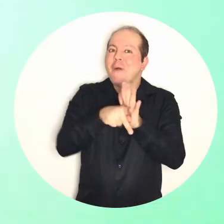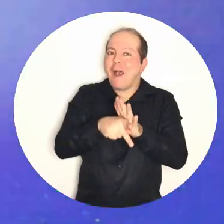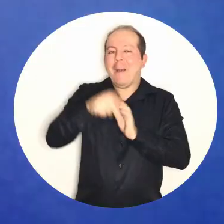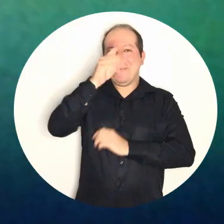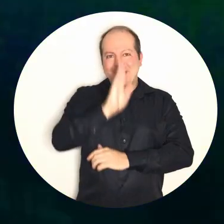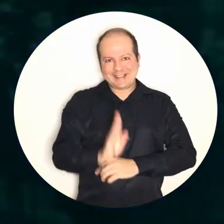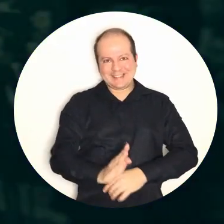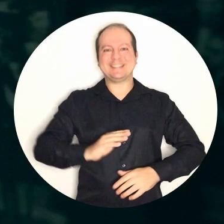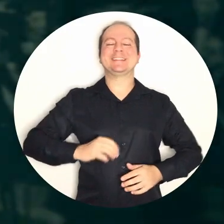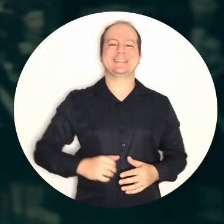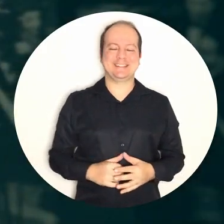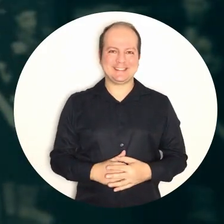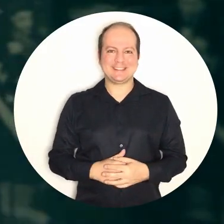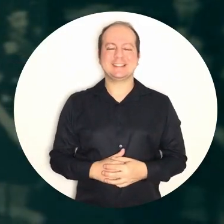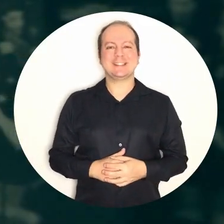brasileira.